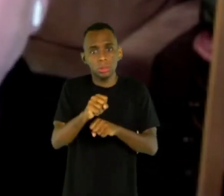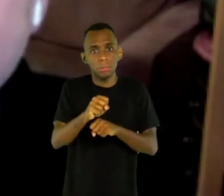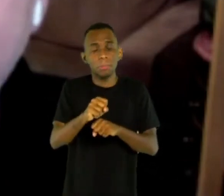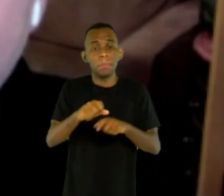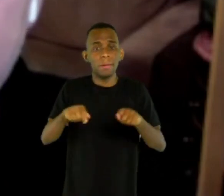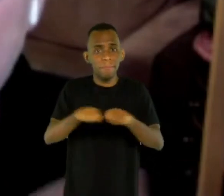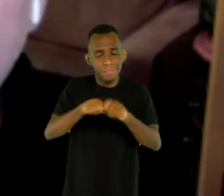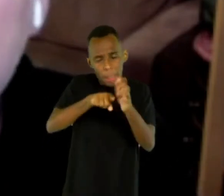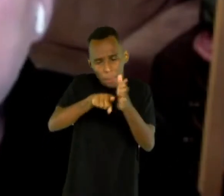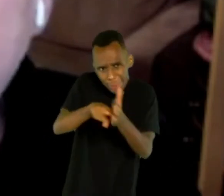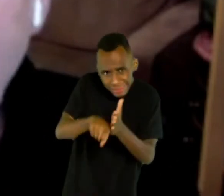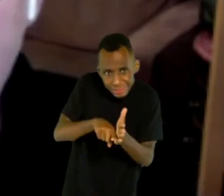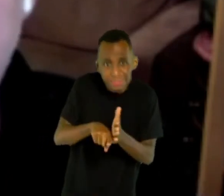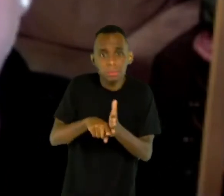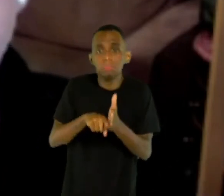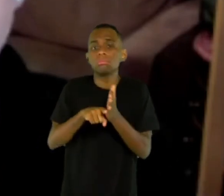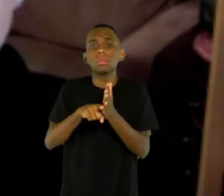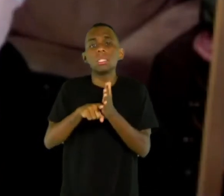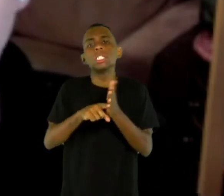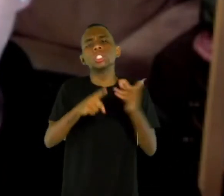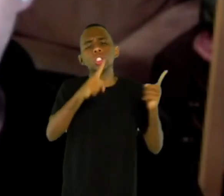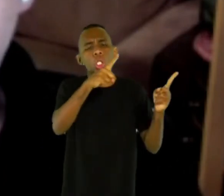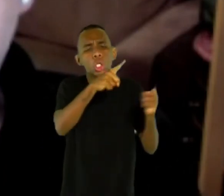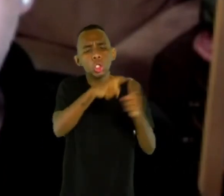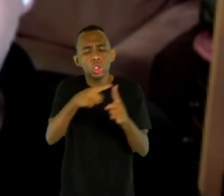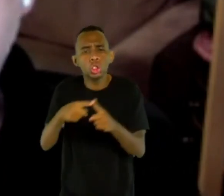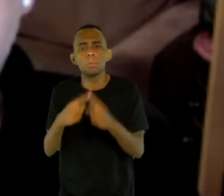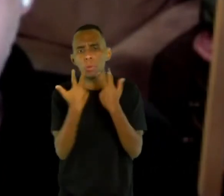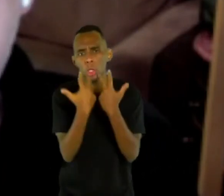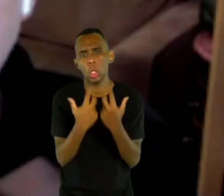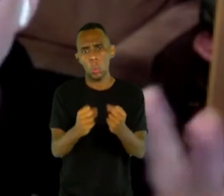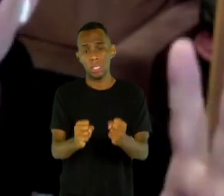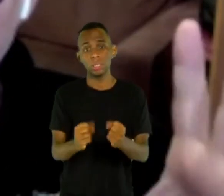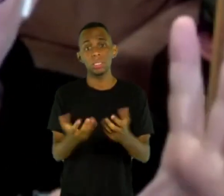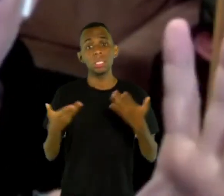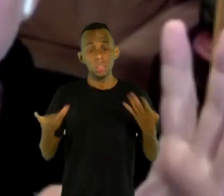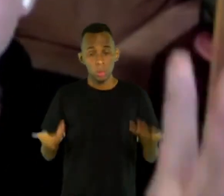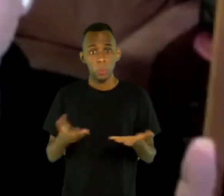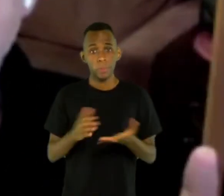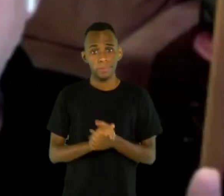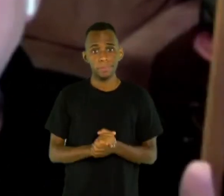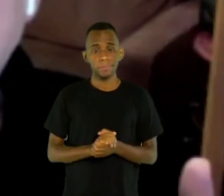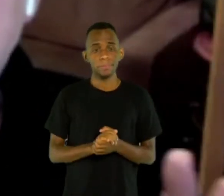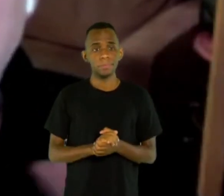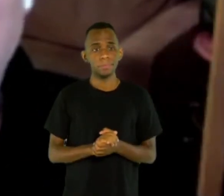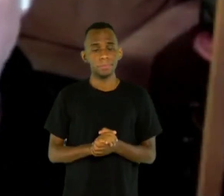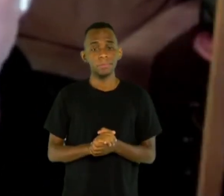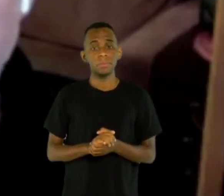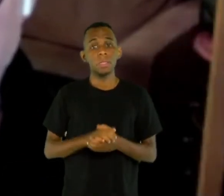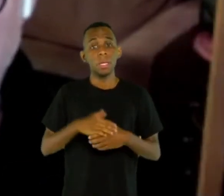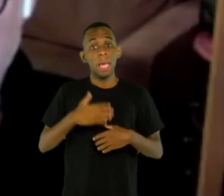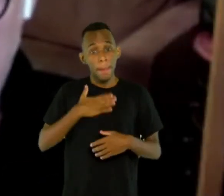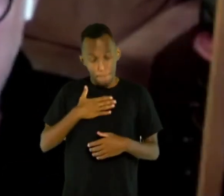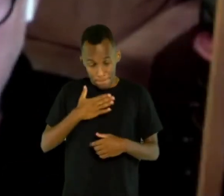ver esse tipo de linguagem, né? E eu resolvo ancorar